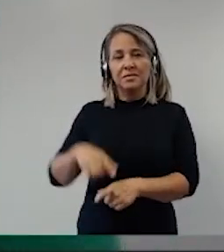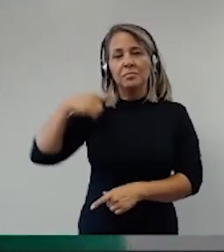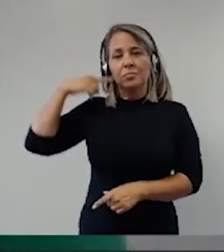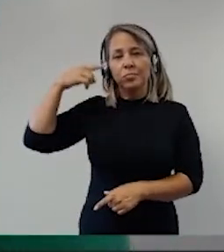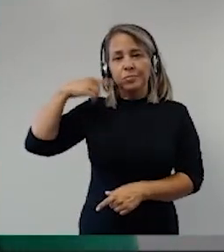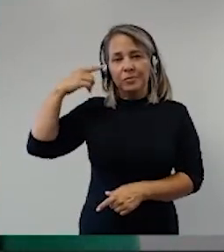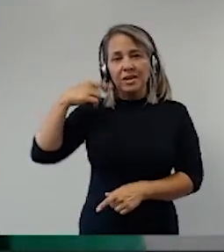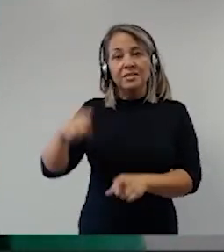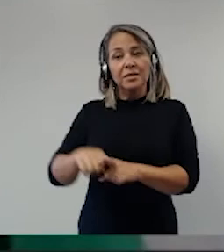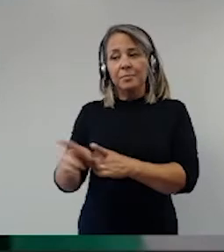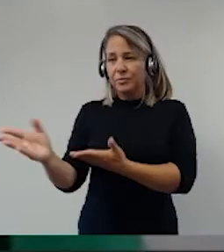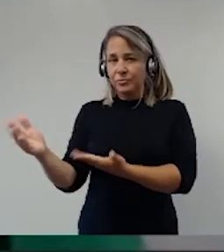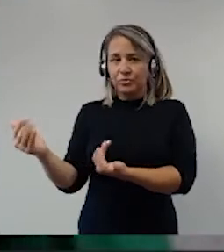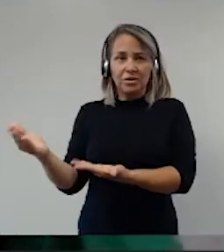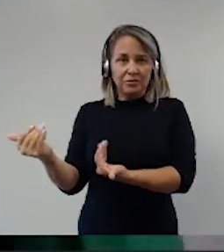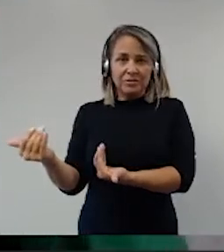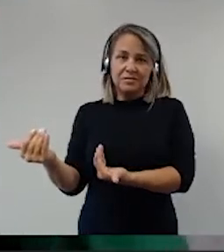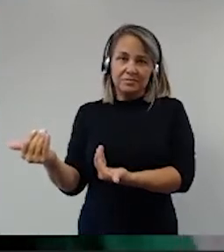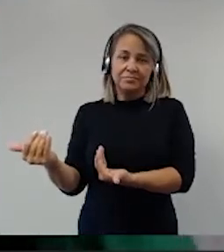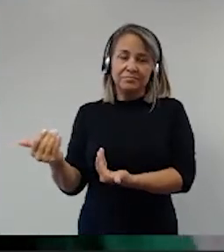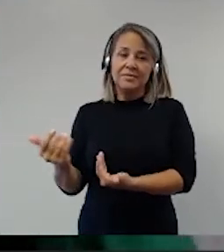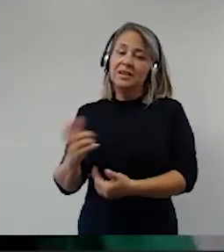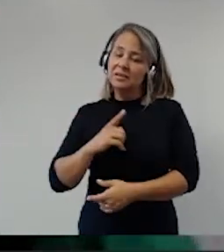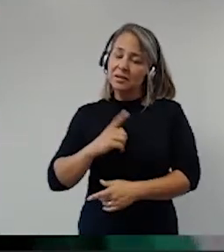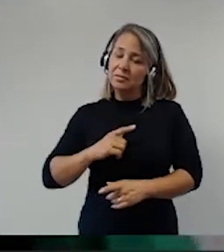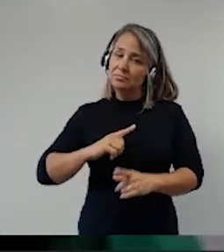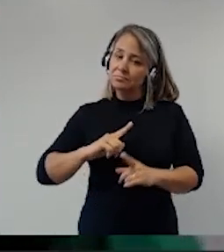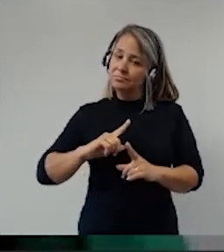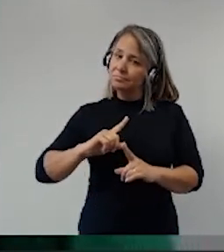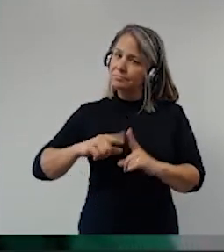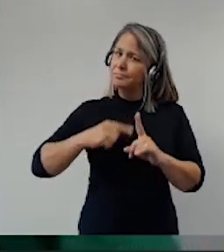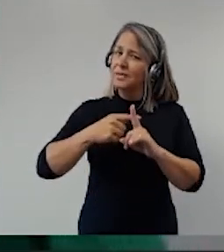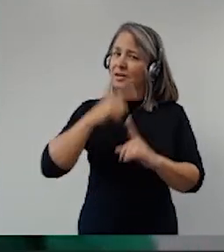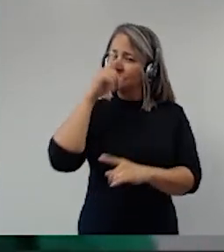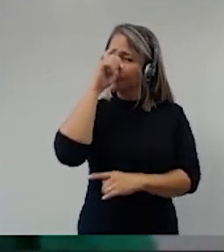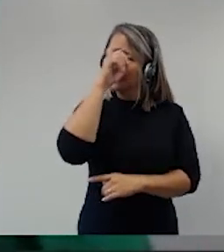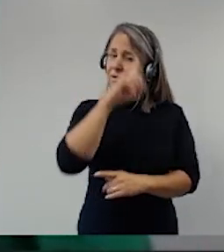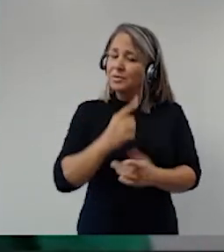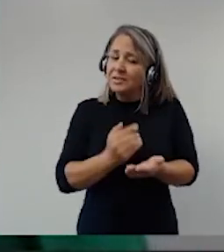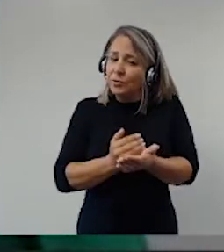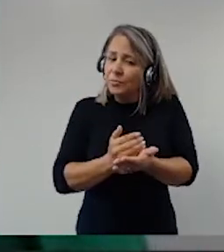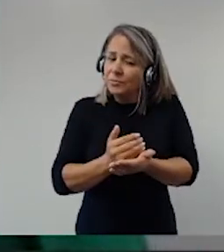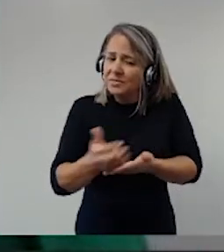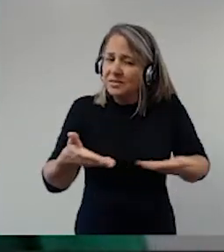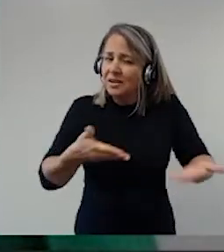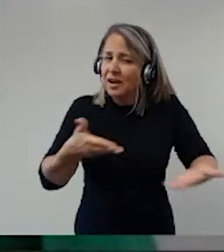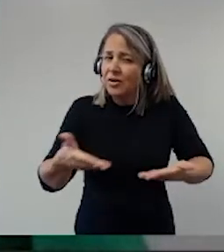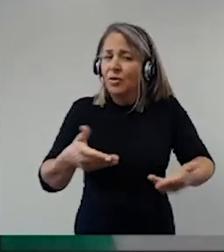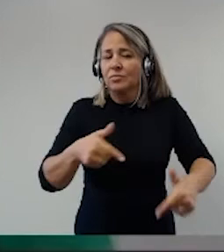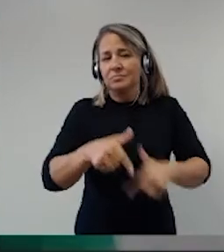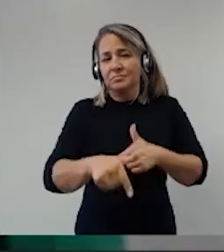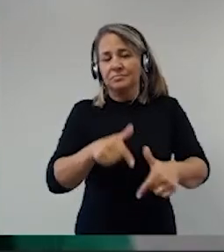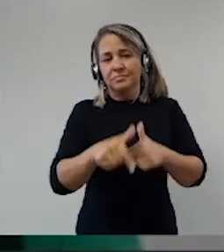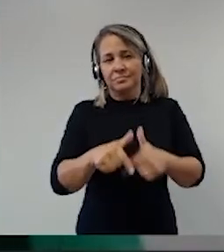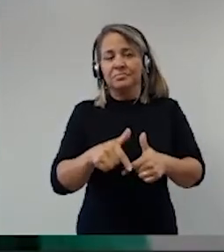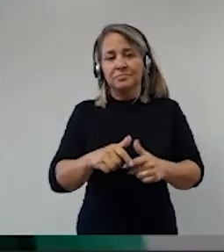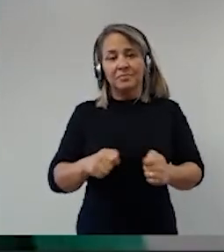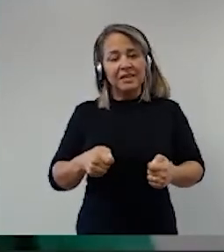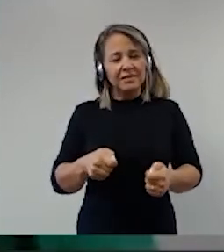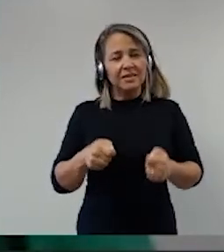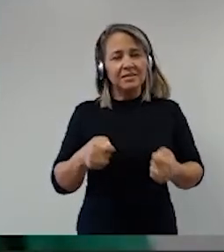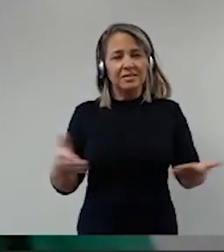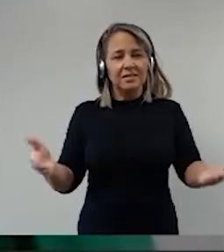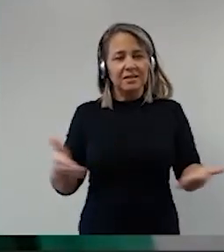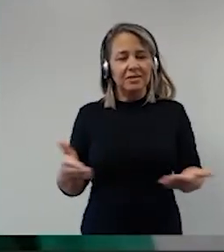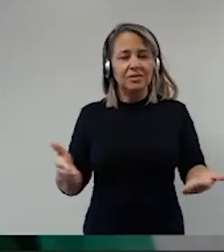e a jovem advocacia, que acaba tendo uma dificuldade maior, obviamente, porque ela está sendo inserida no mercado de trabalho agora, porque ela está tentando,